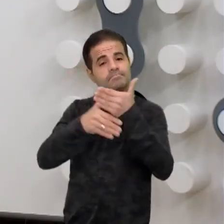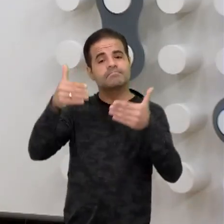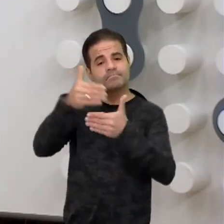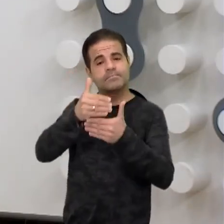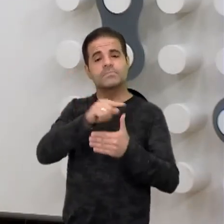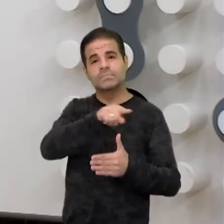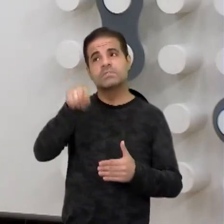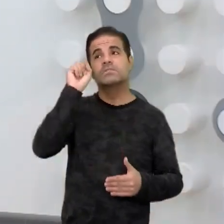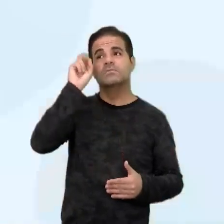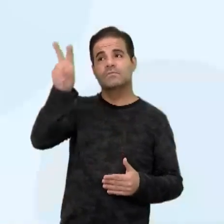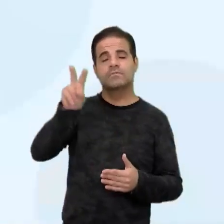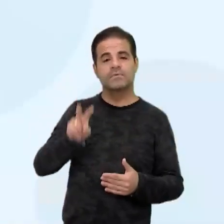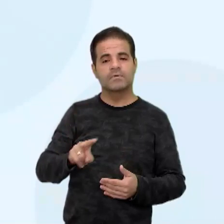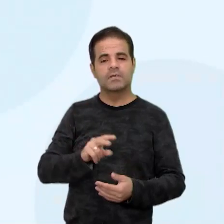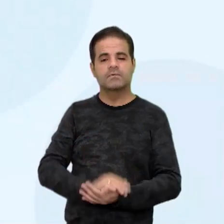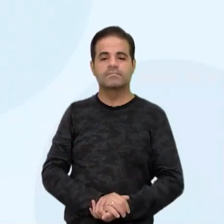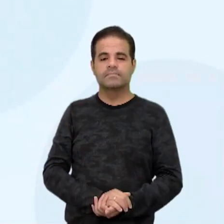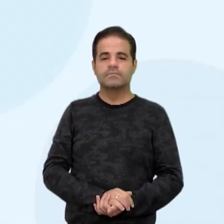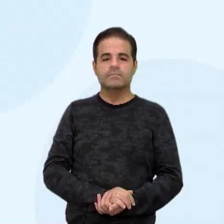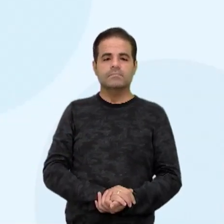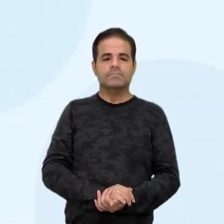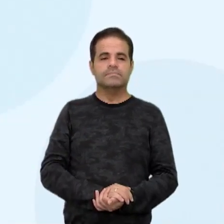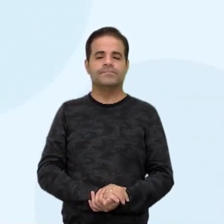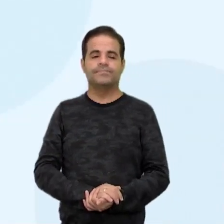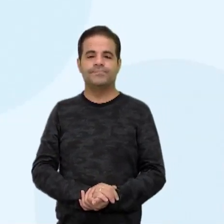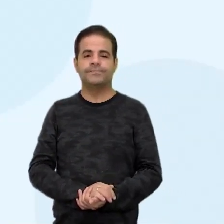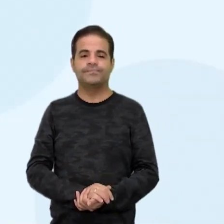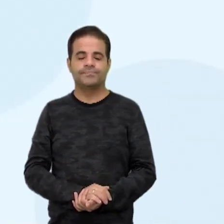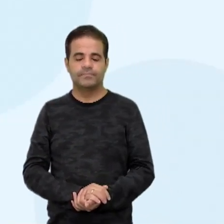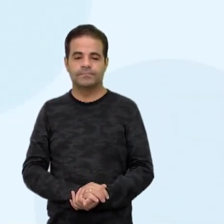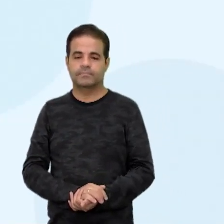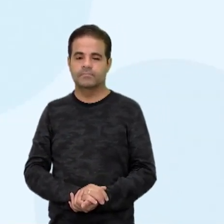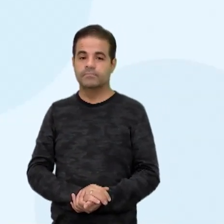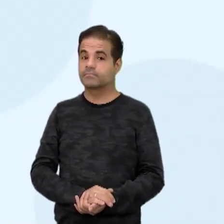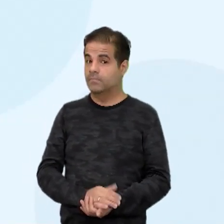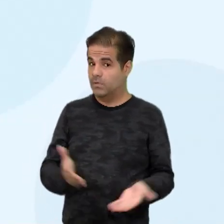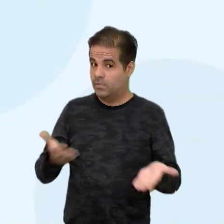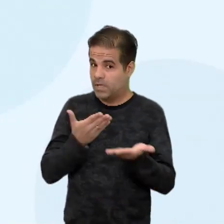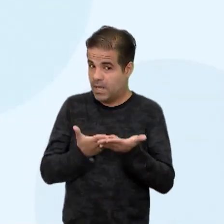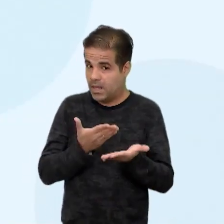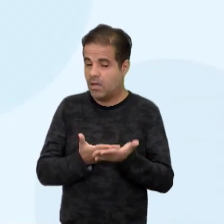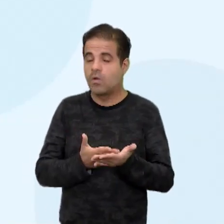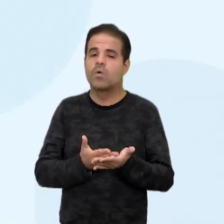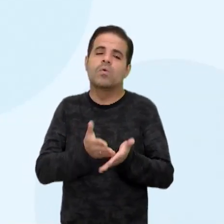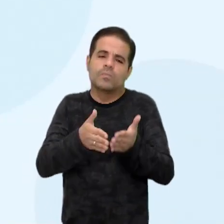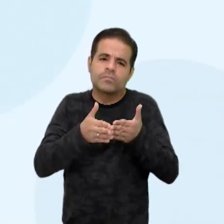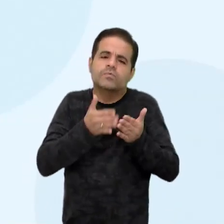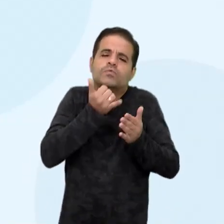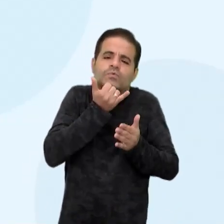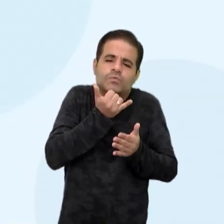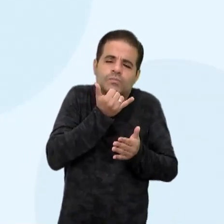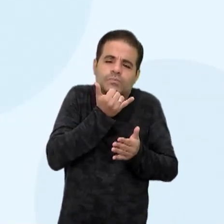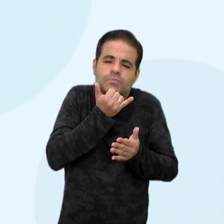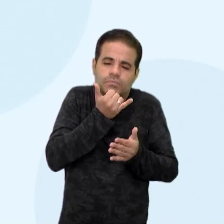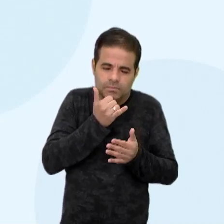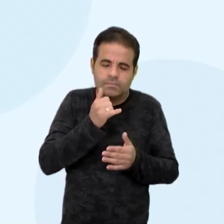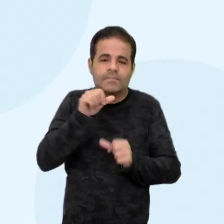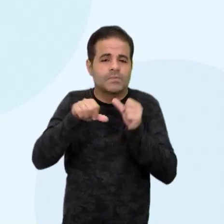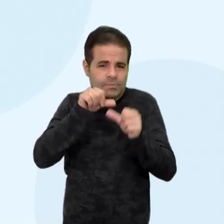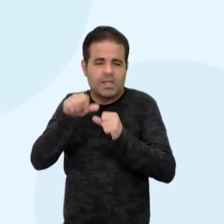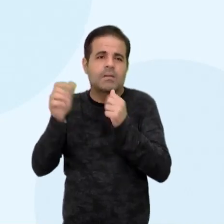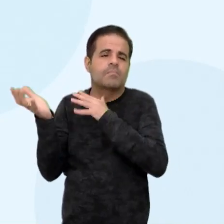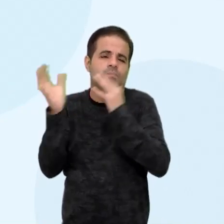vocês verem. Tá aí. A partir da aula de hoje, eu já vou até me desculpar porque eu estou com um pouquinho de pigarro, essa